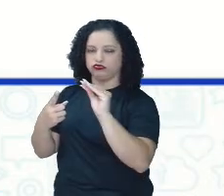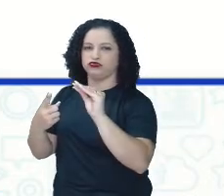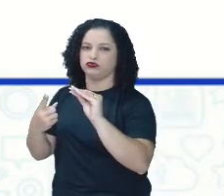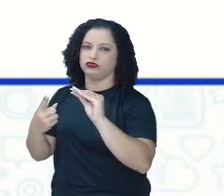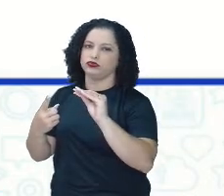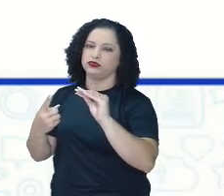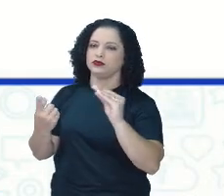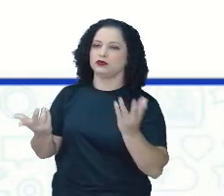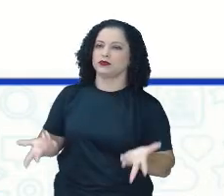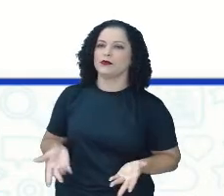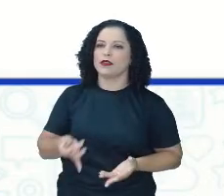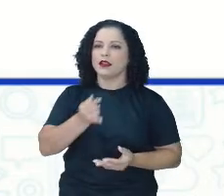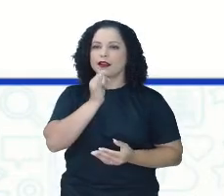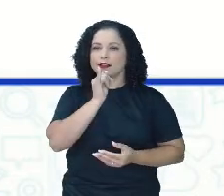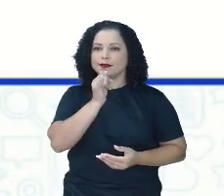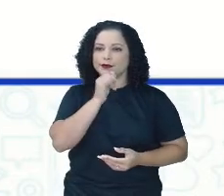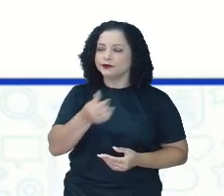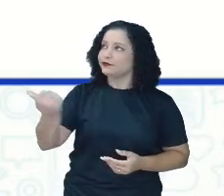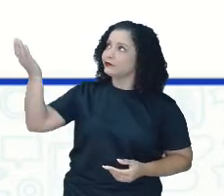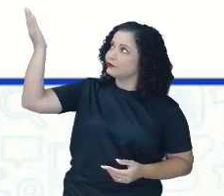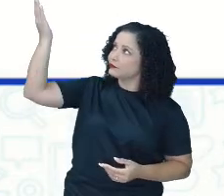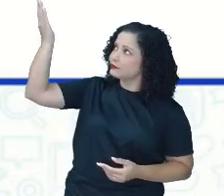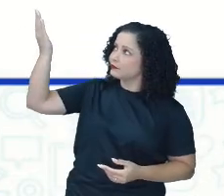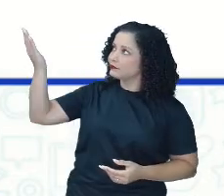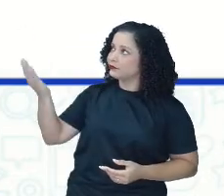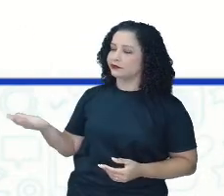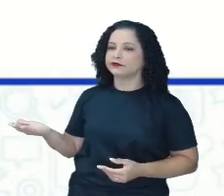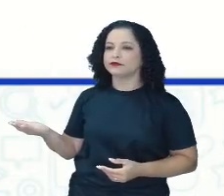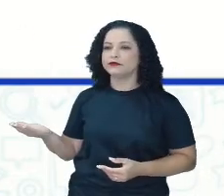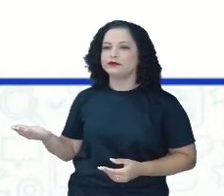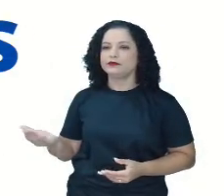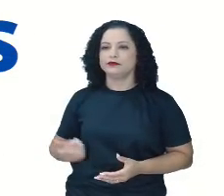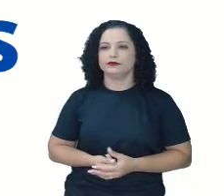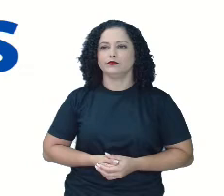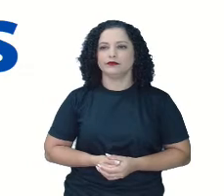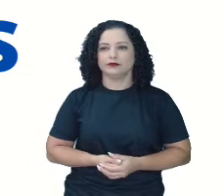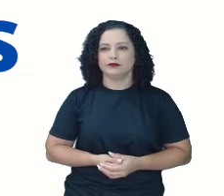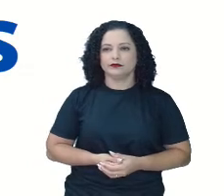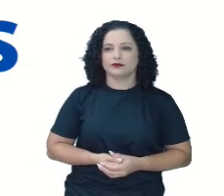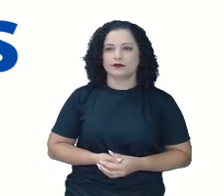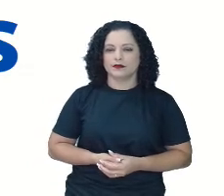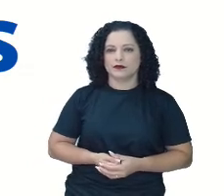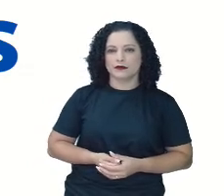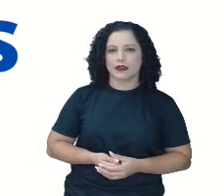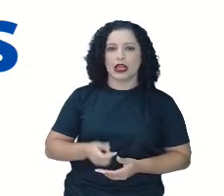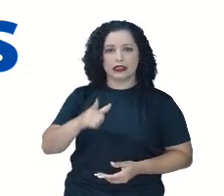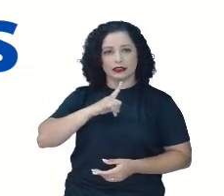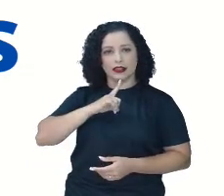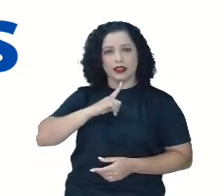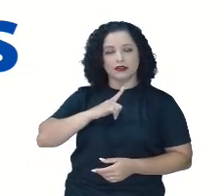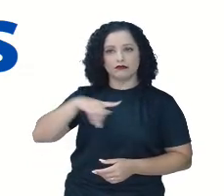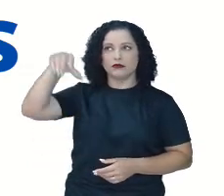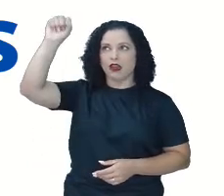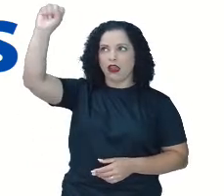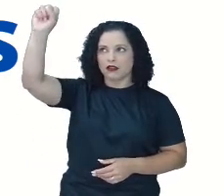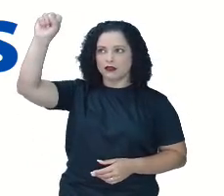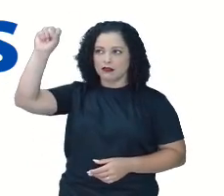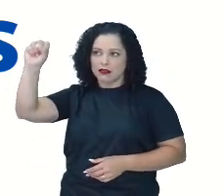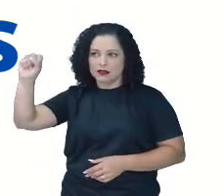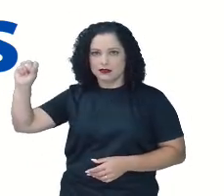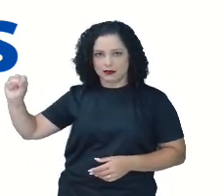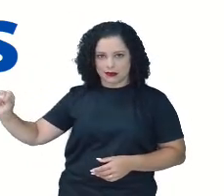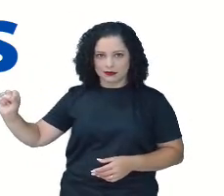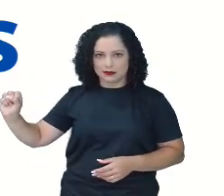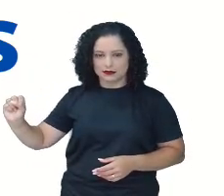Então, car, book e house vão ficar cars, books and